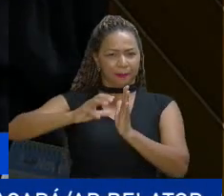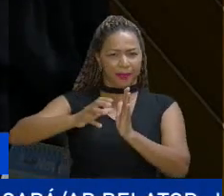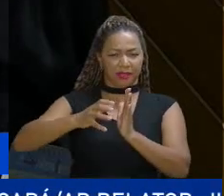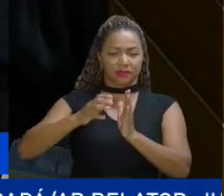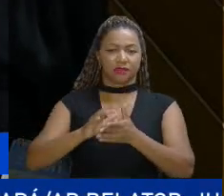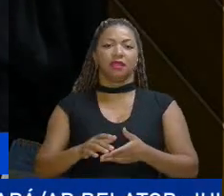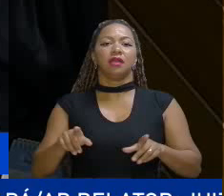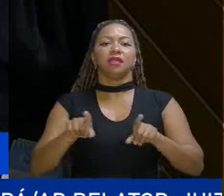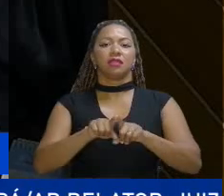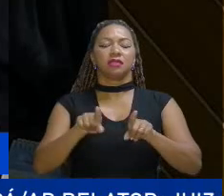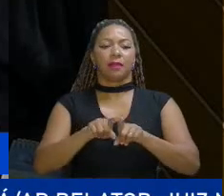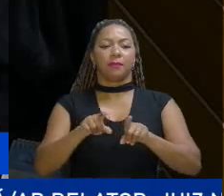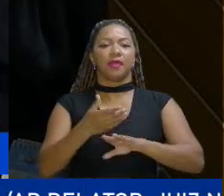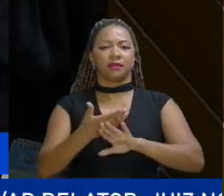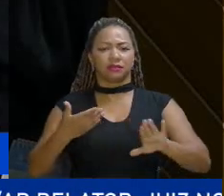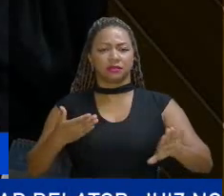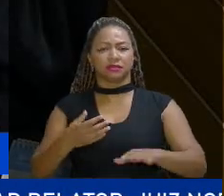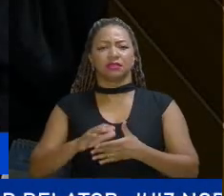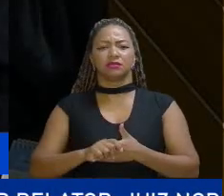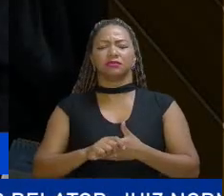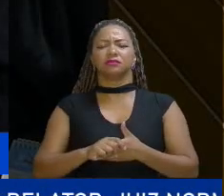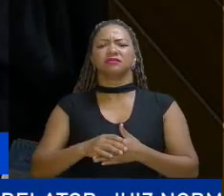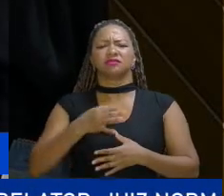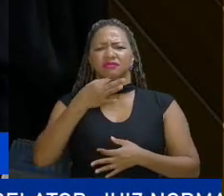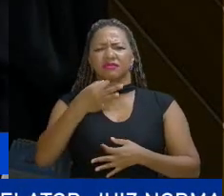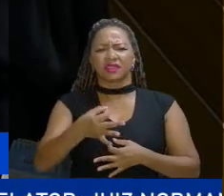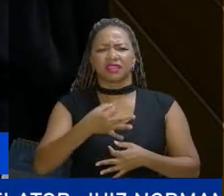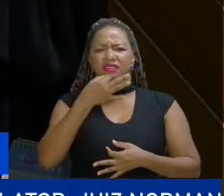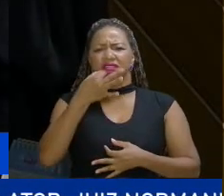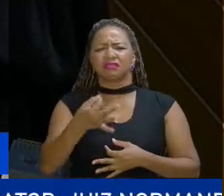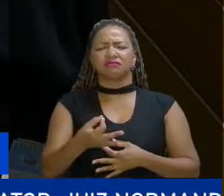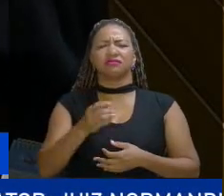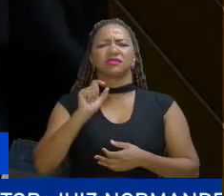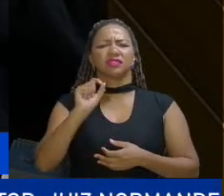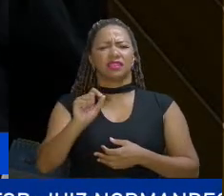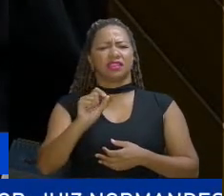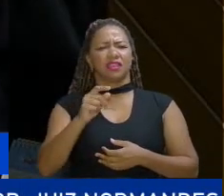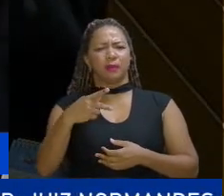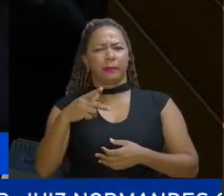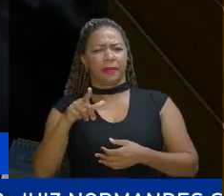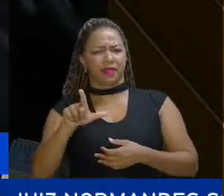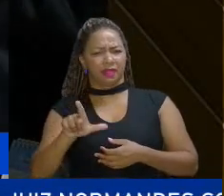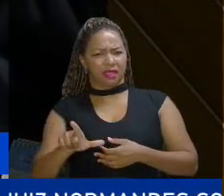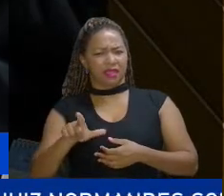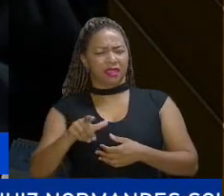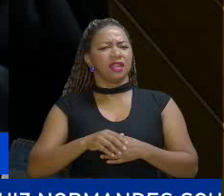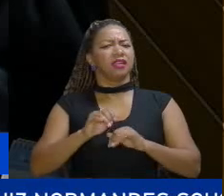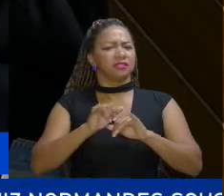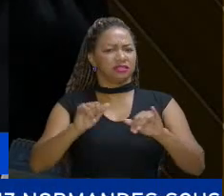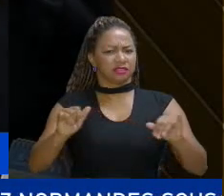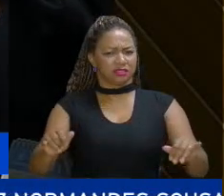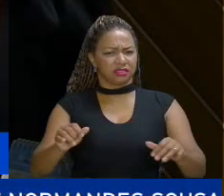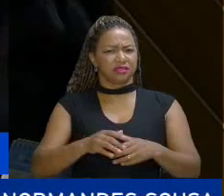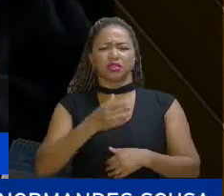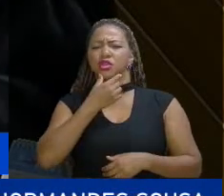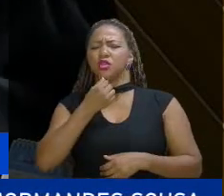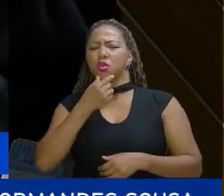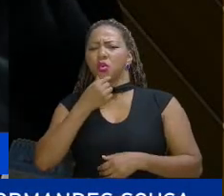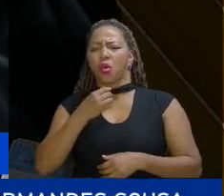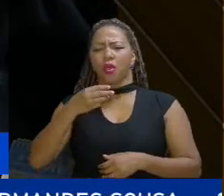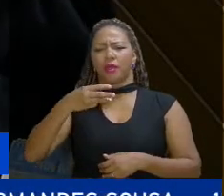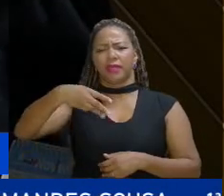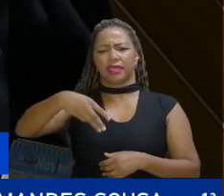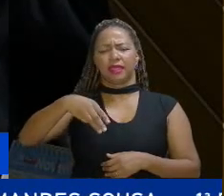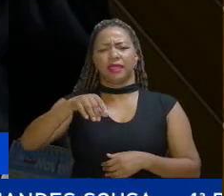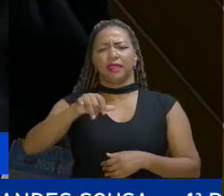Também afasto de plano o argumento de impossibilidade, porque o PL alega que Milhomem e